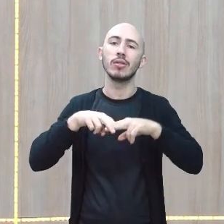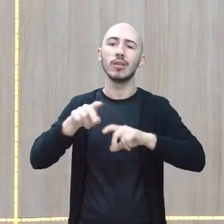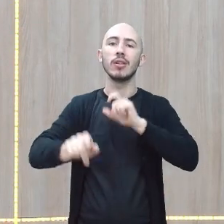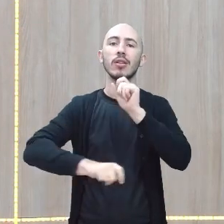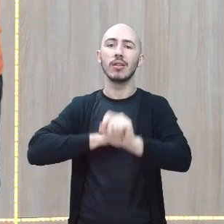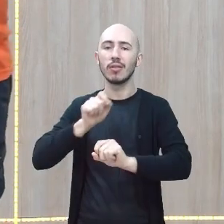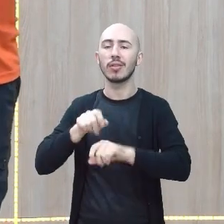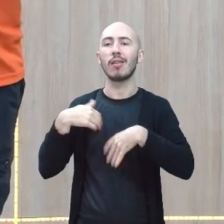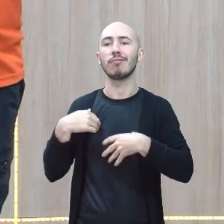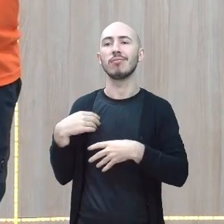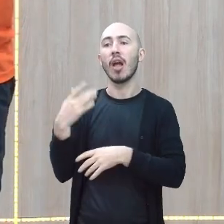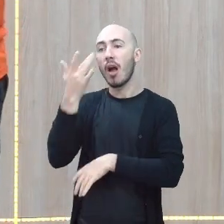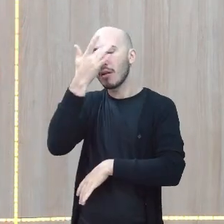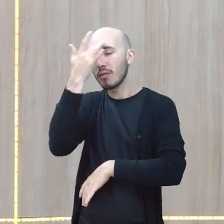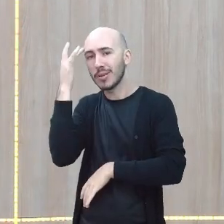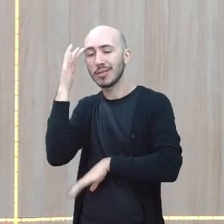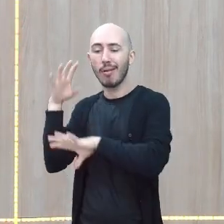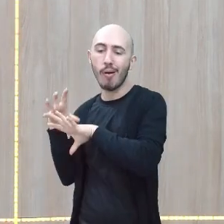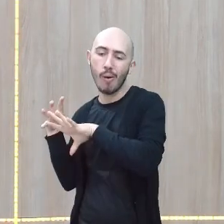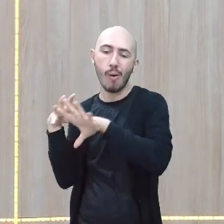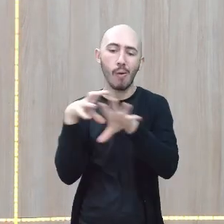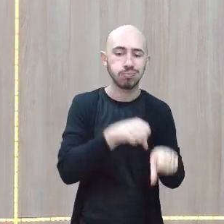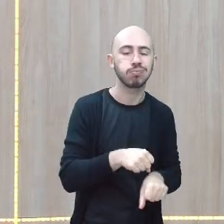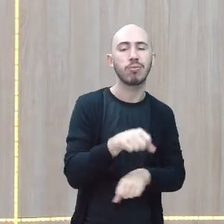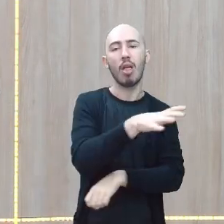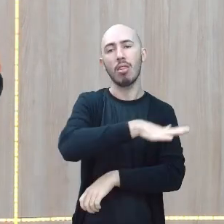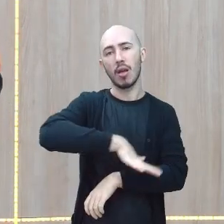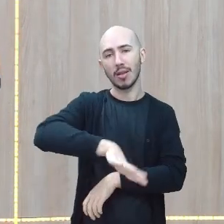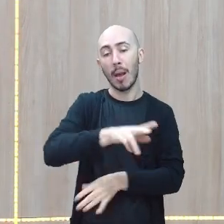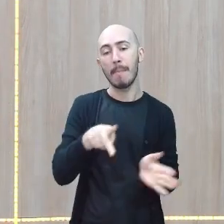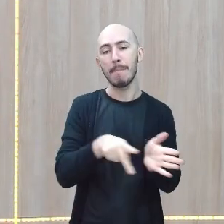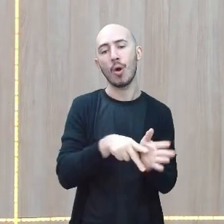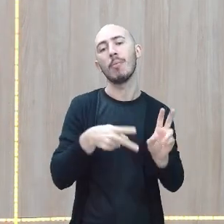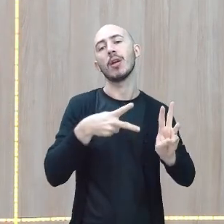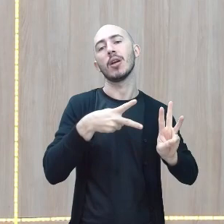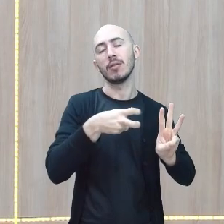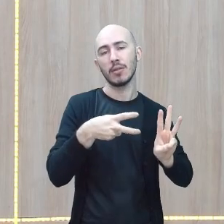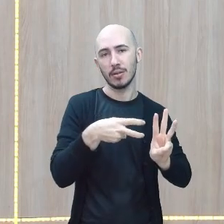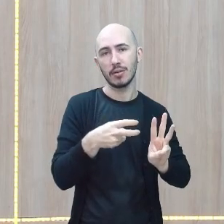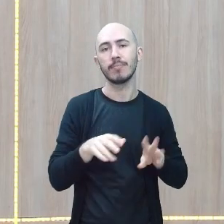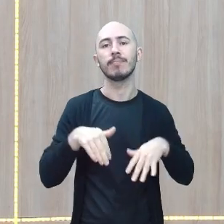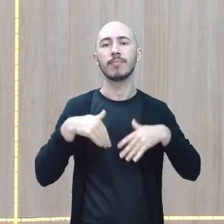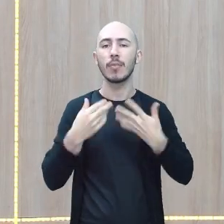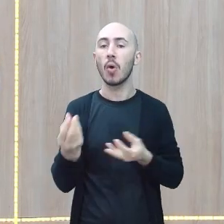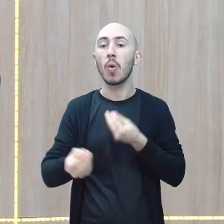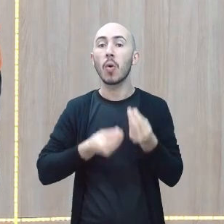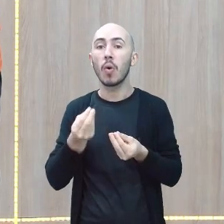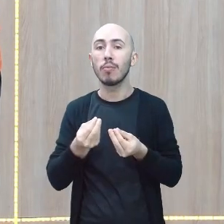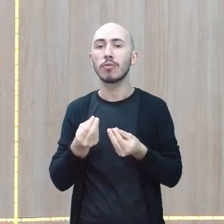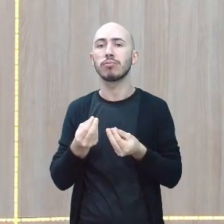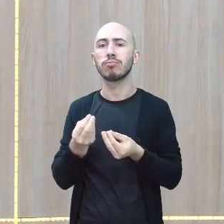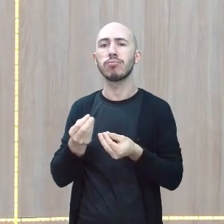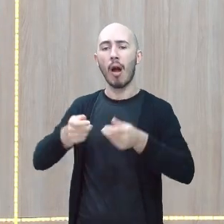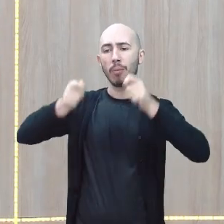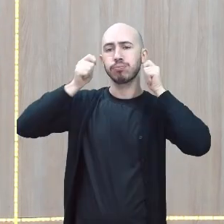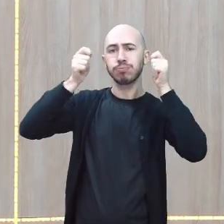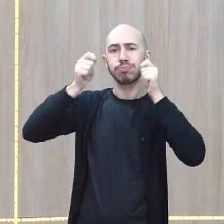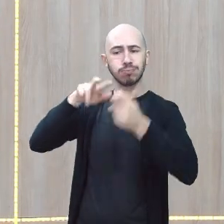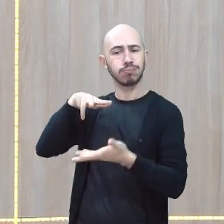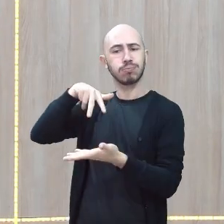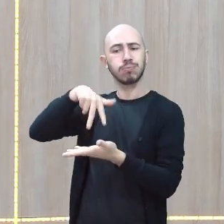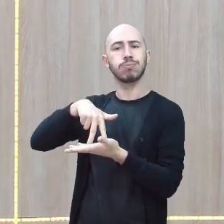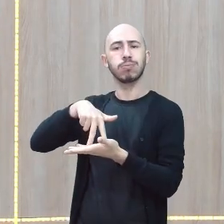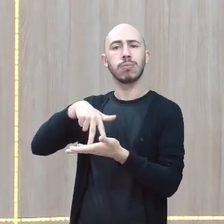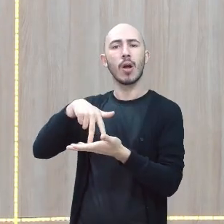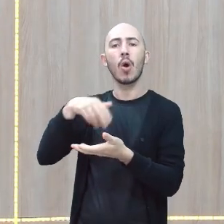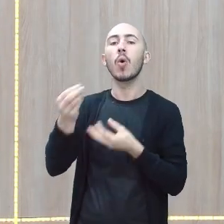de poceiros e de ruralistas sobre suas terras, e uma das formas de protesto foi